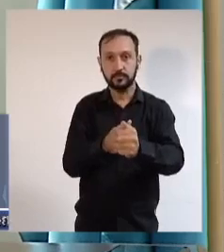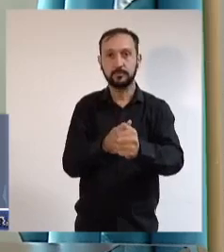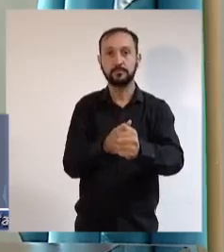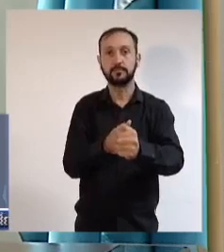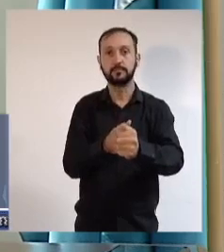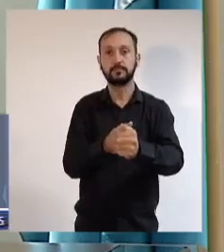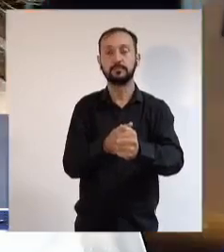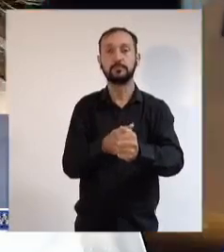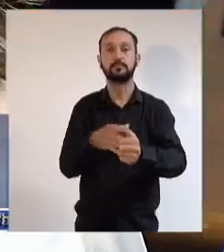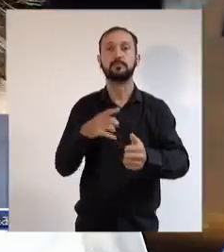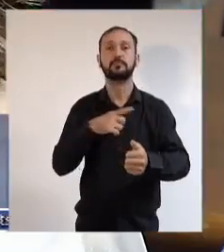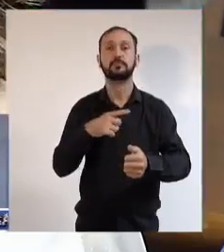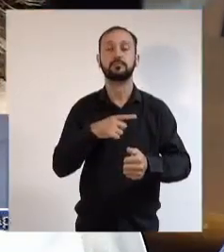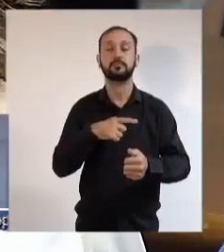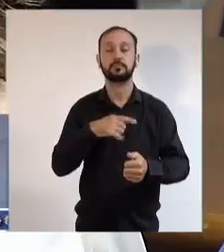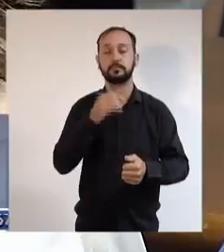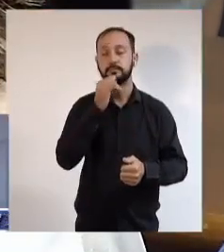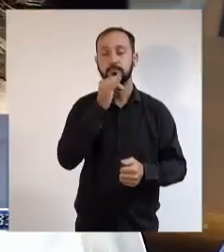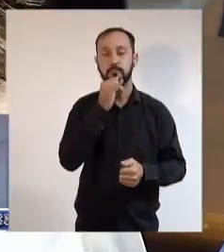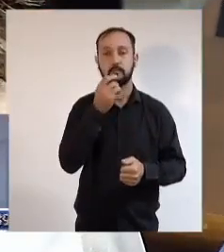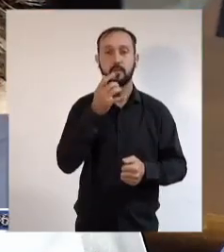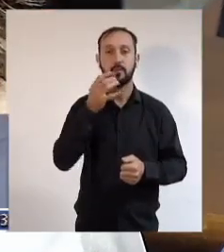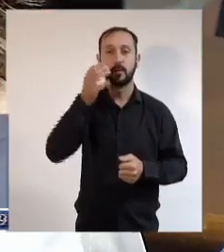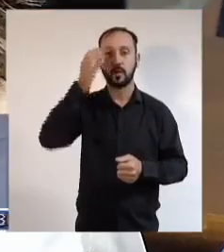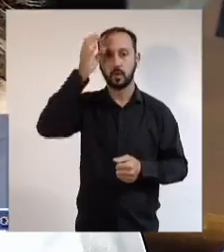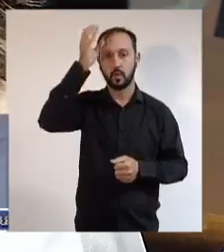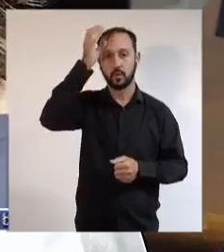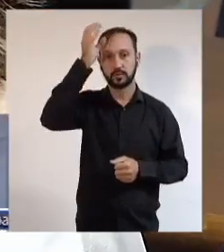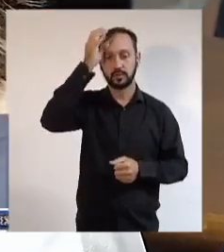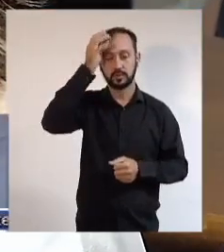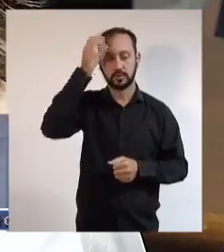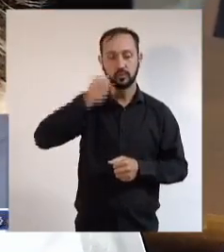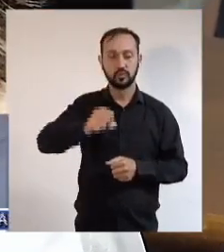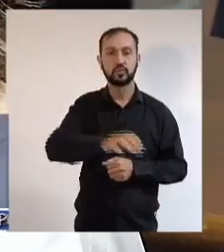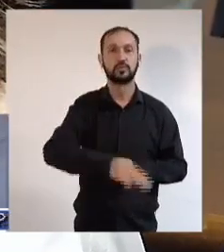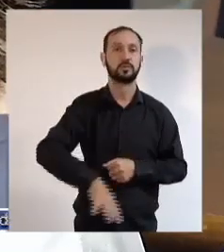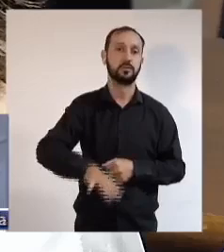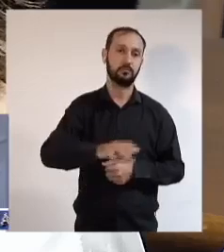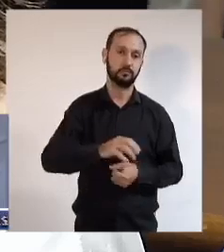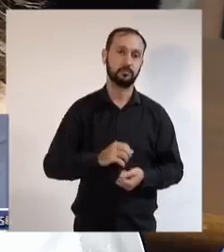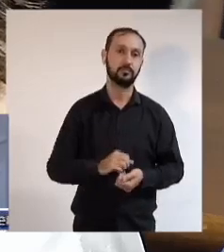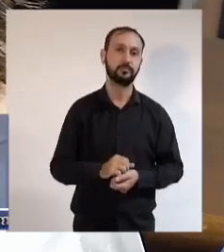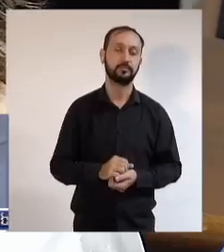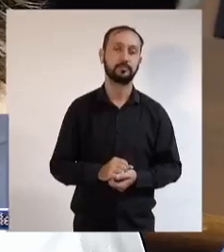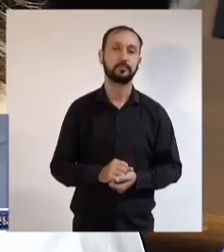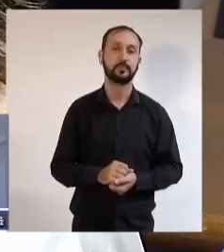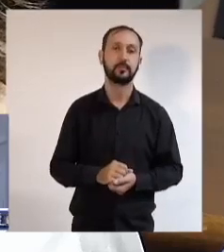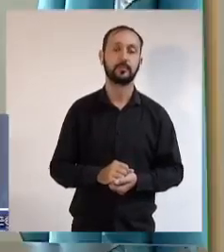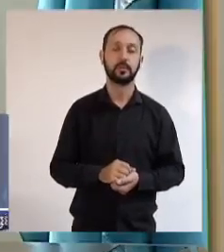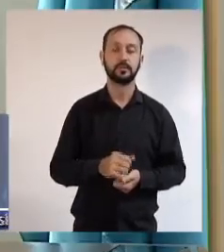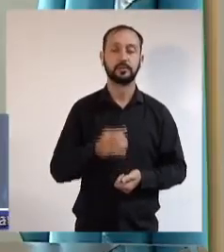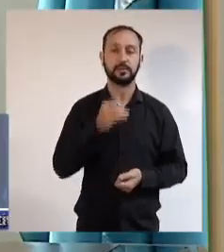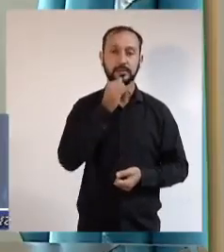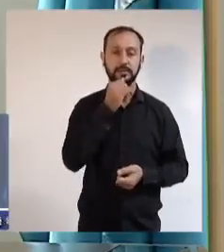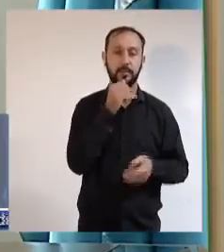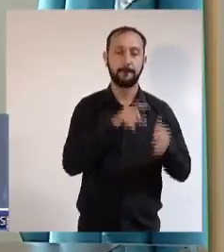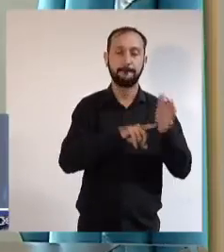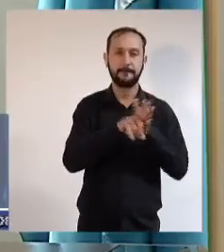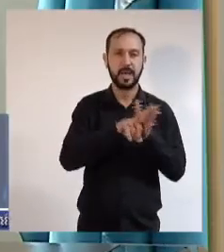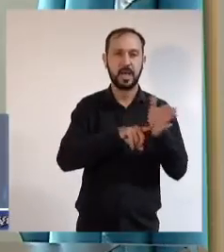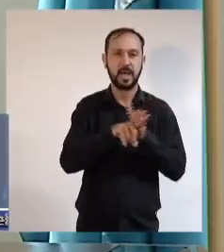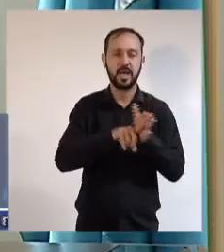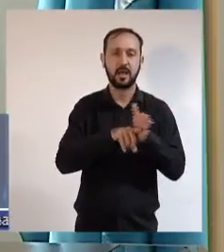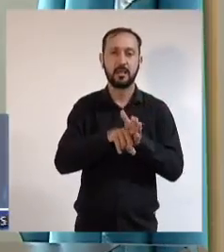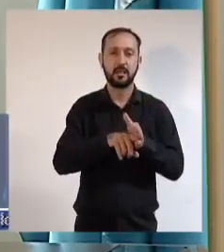essa consciência social que um parque tem a pesquisa é um